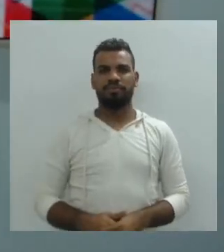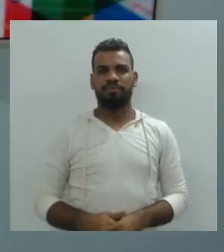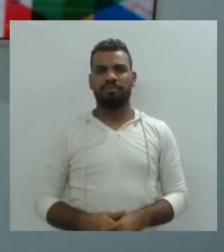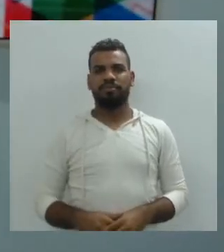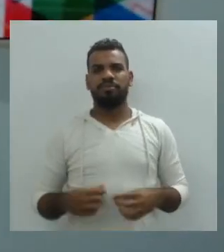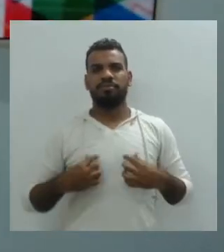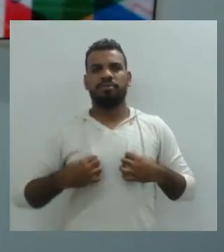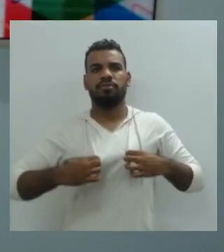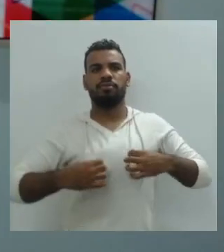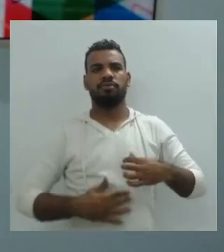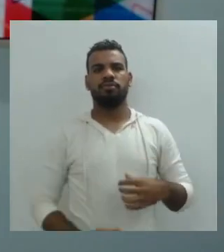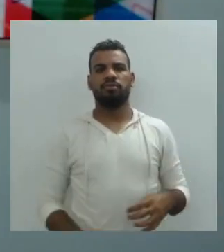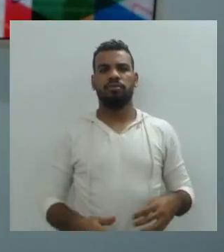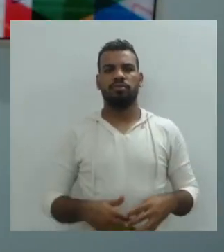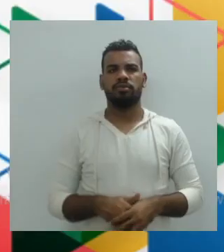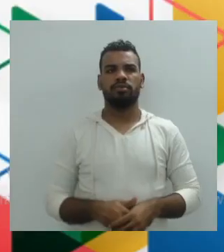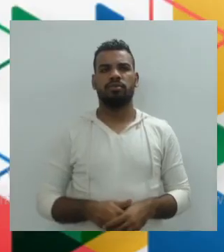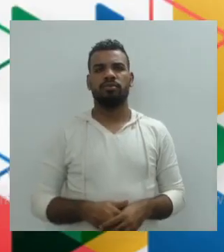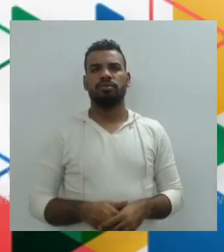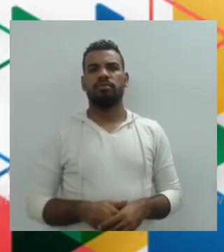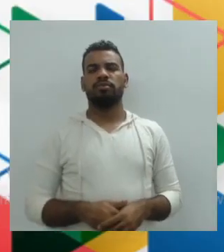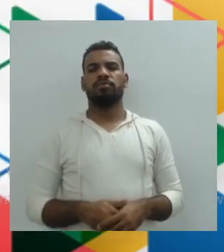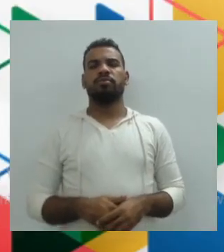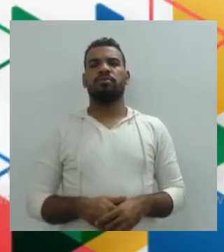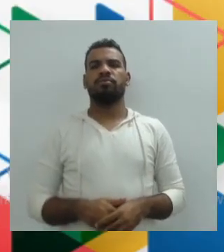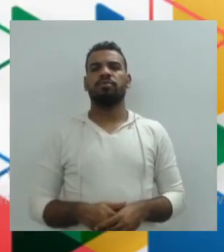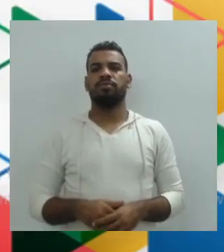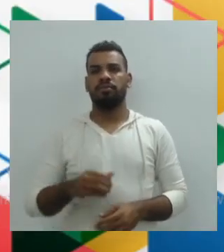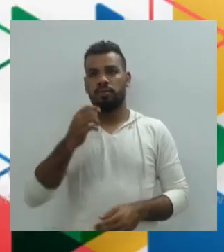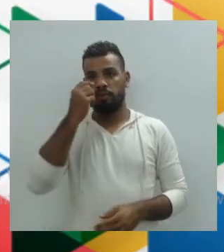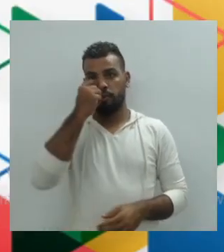para que você observe esse slide que segue.